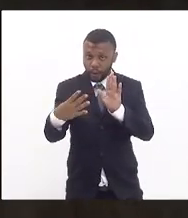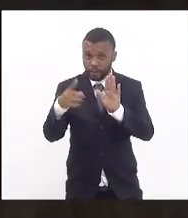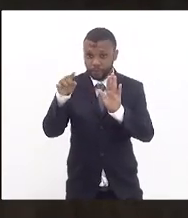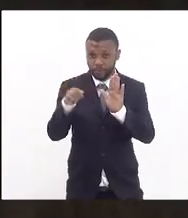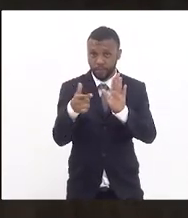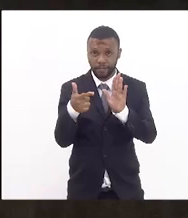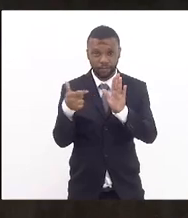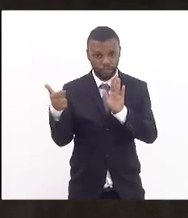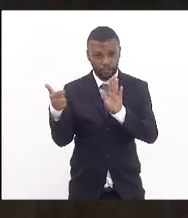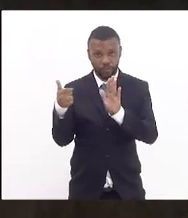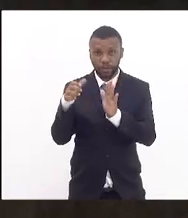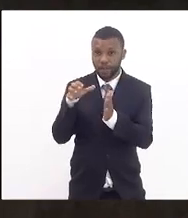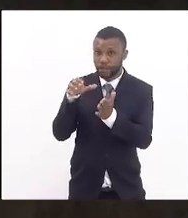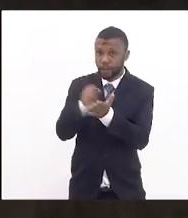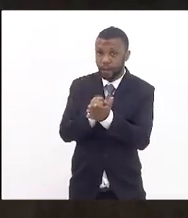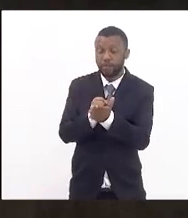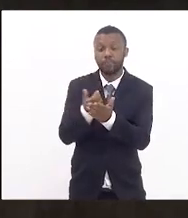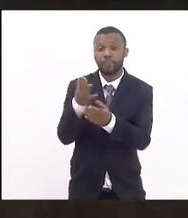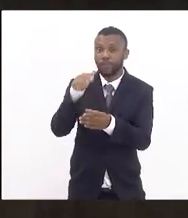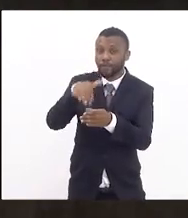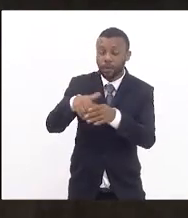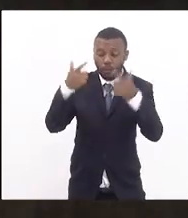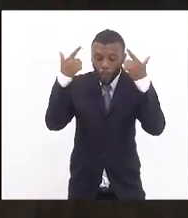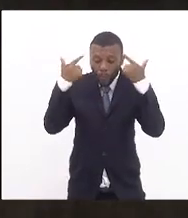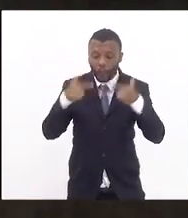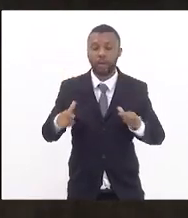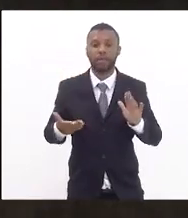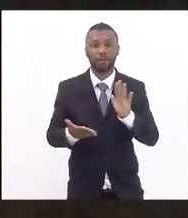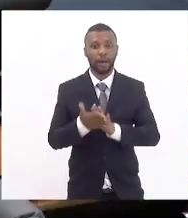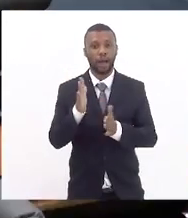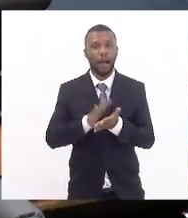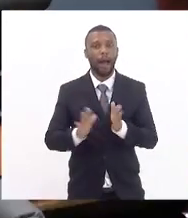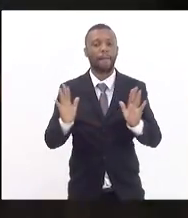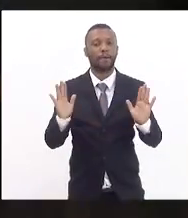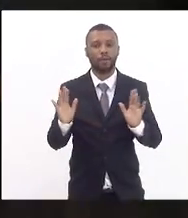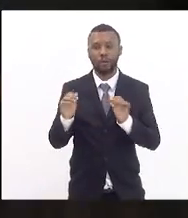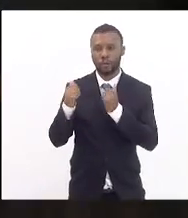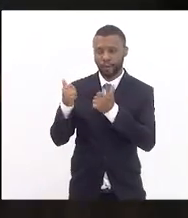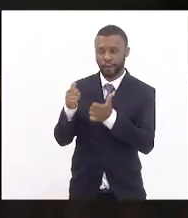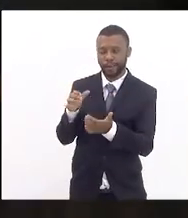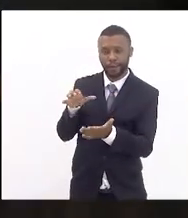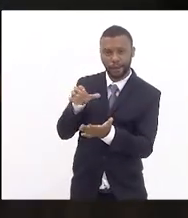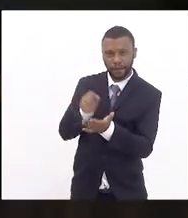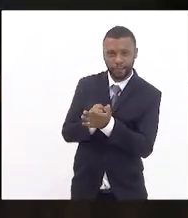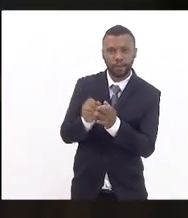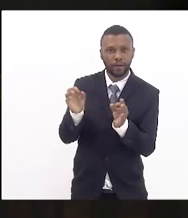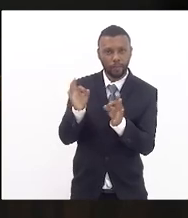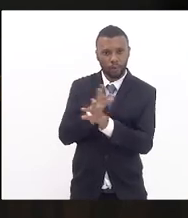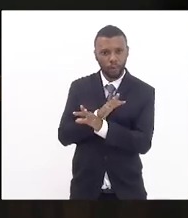2021, registrasse o meu voto em abstenção. Consignado está.